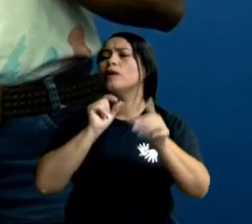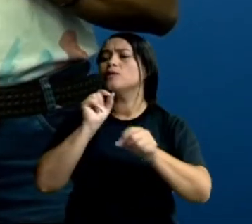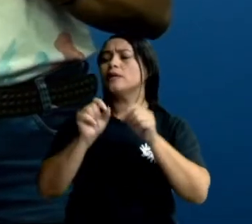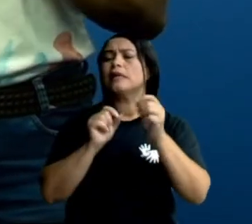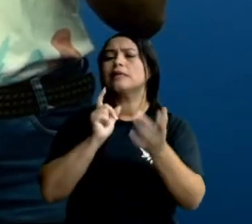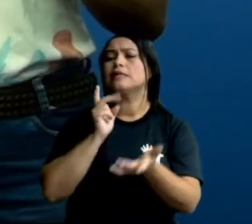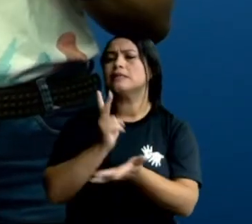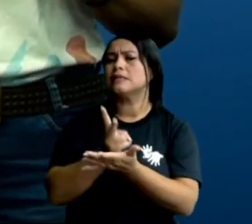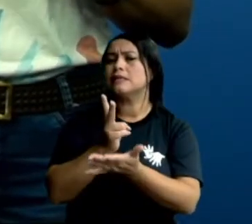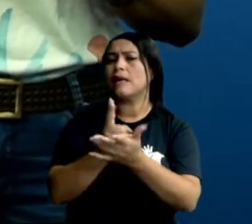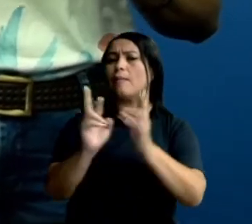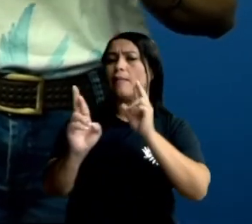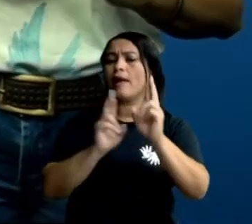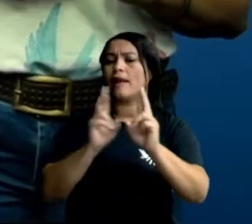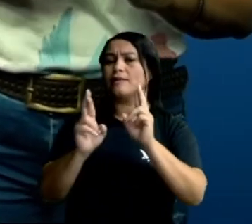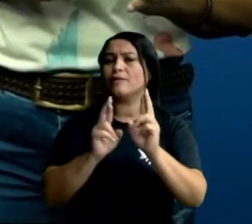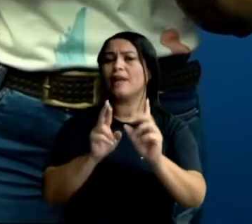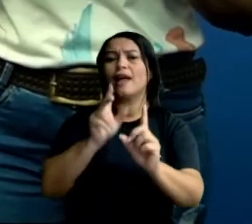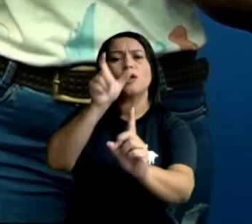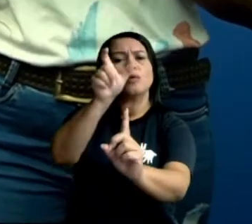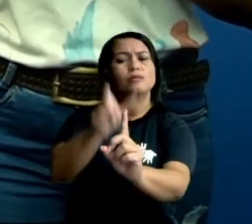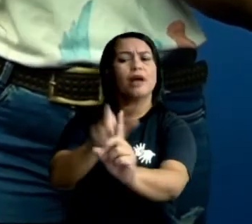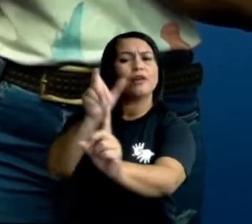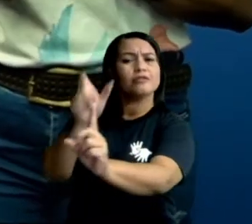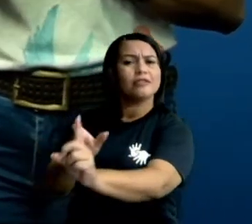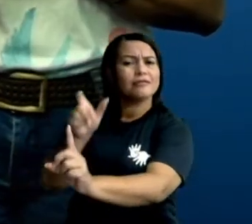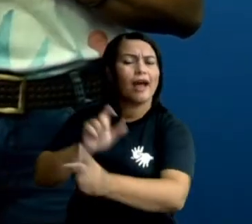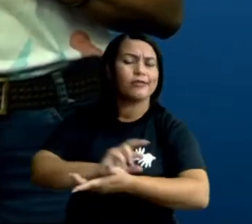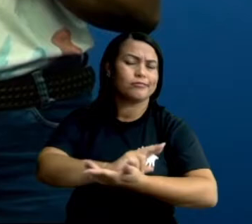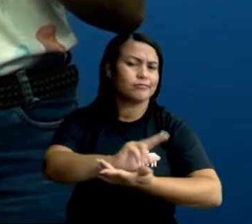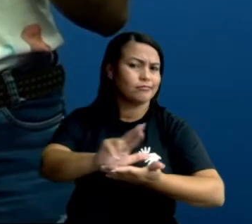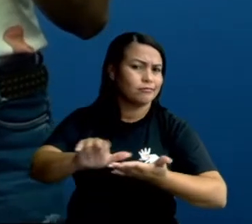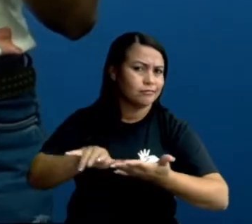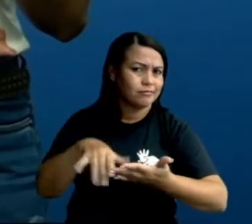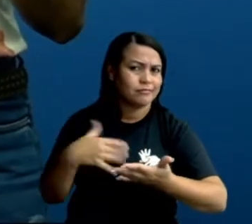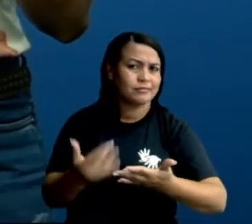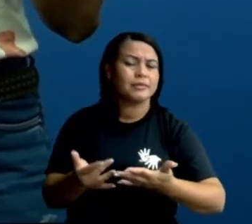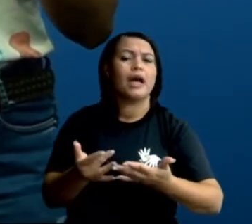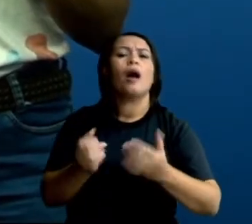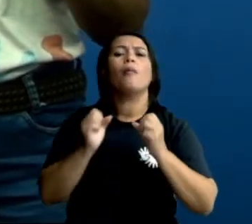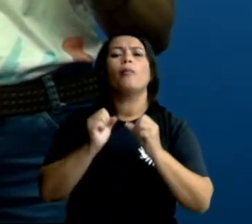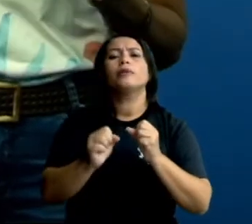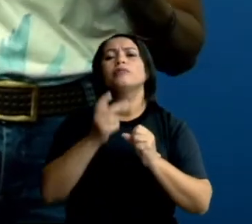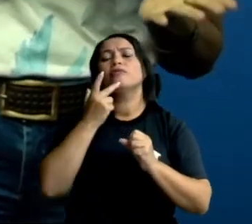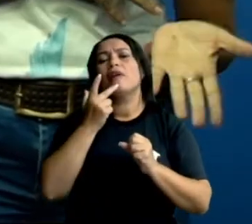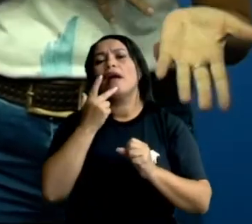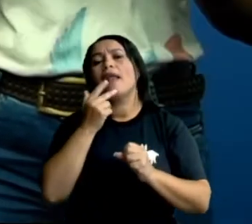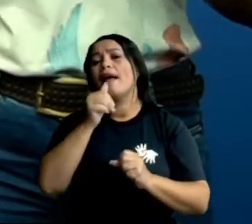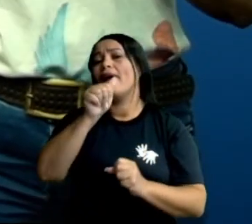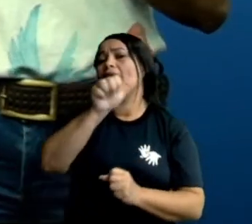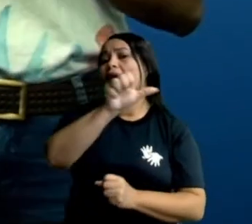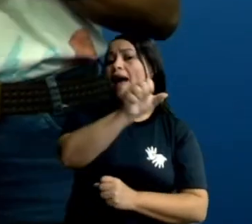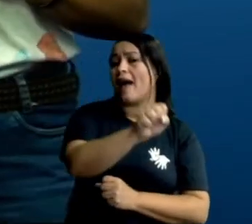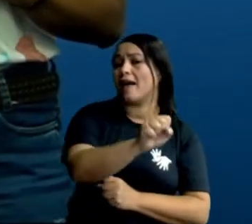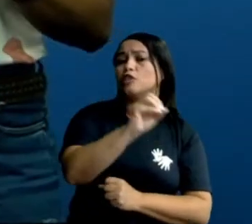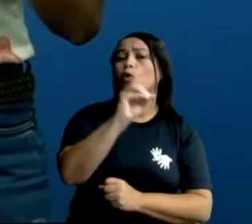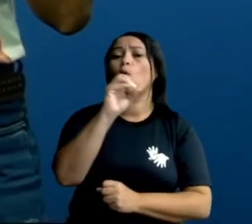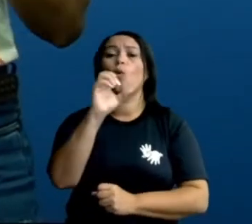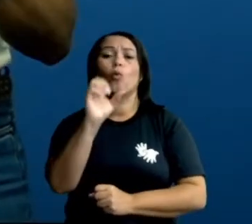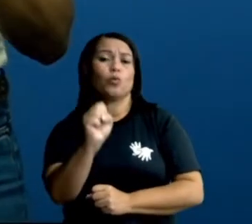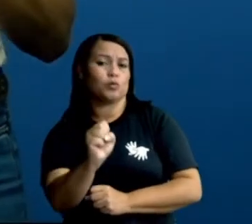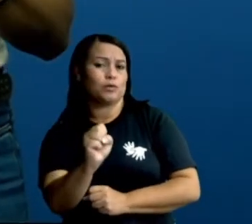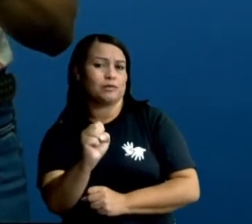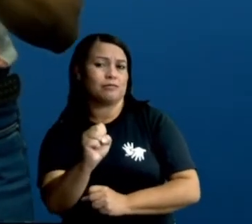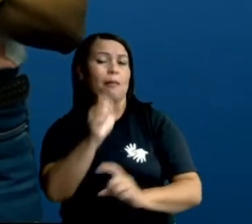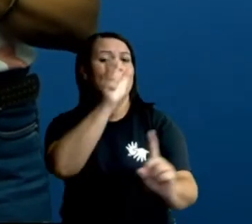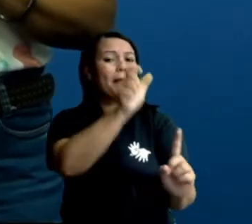estão relacionados aos personagens ou às personagens, tá? A gente pode falar as personagens ou os personagens. As